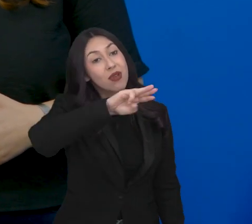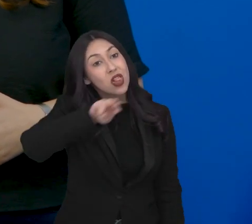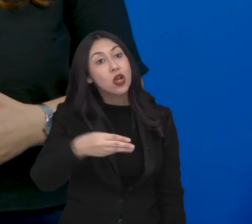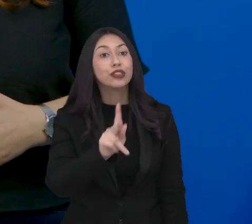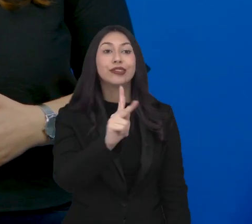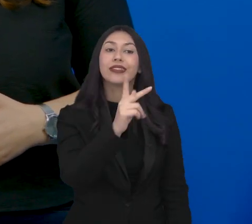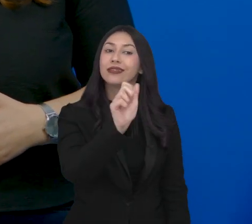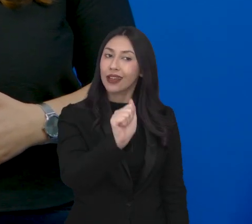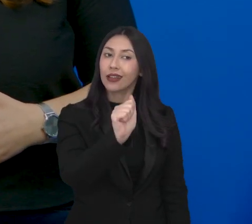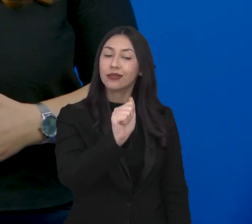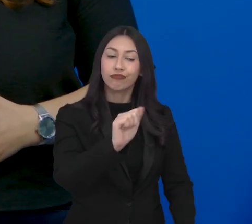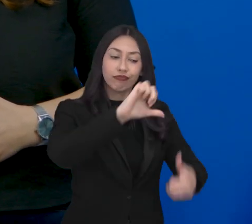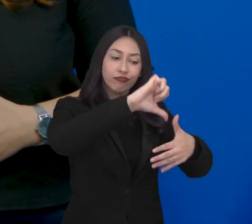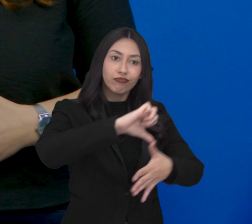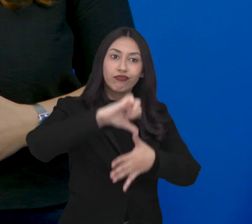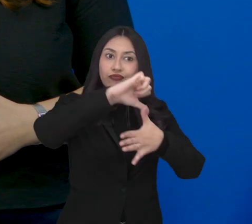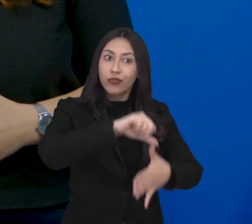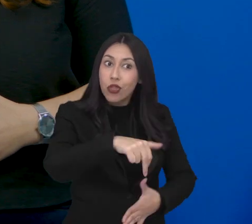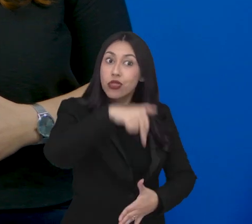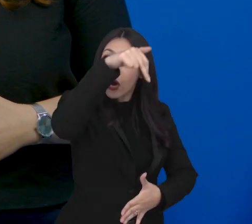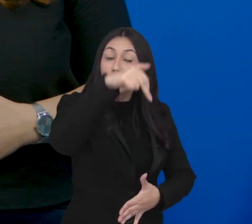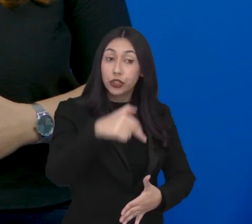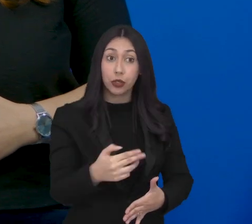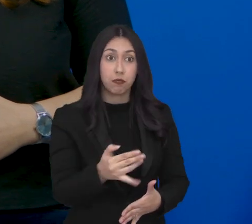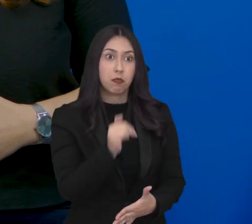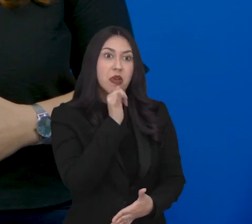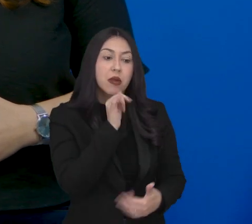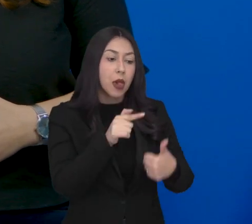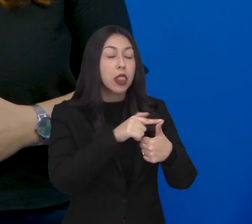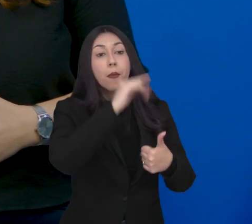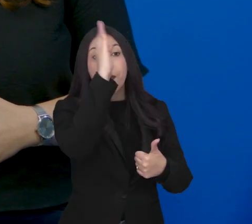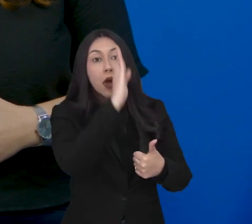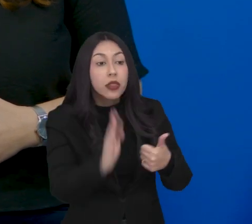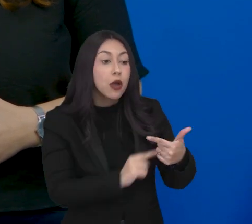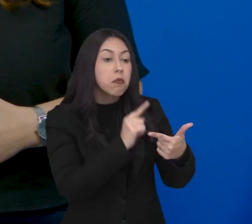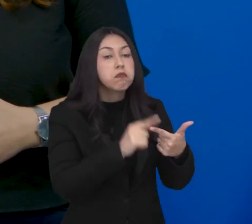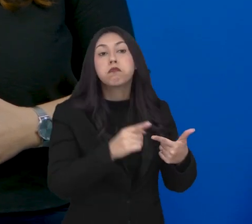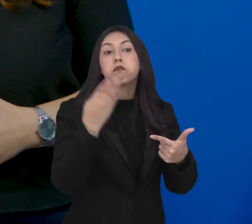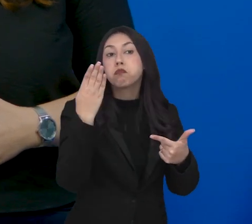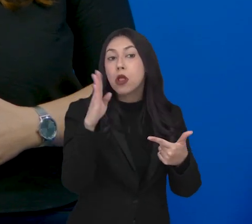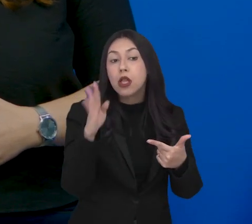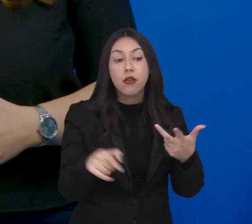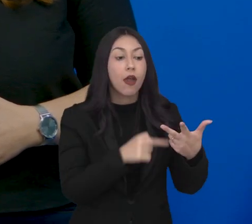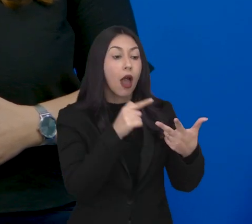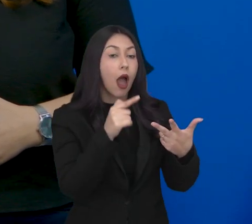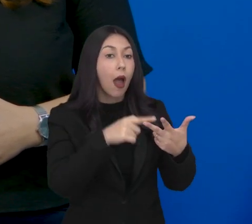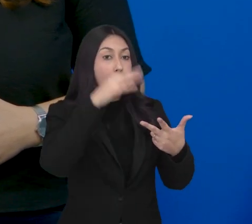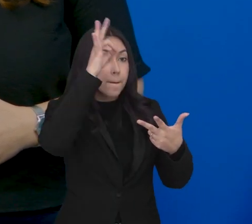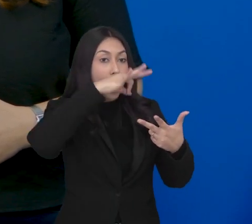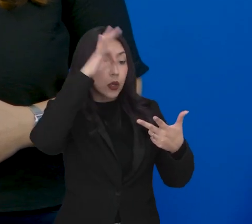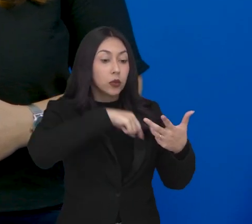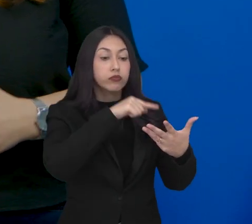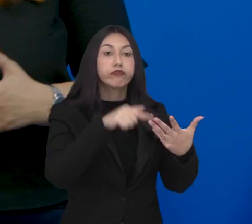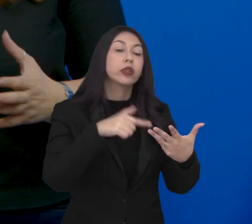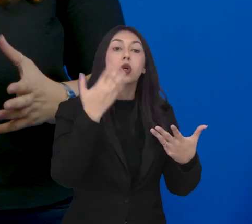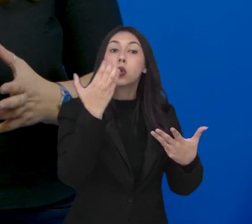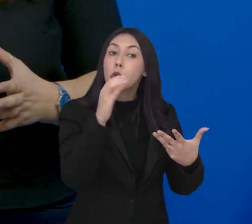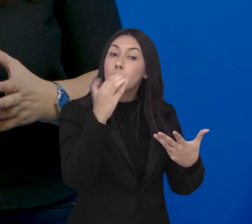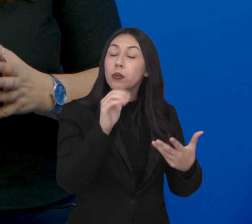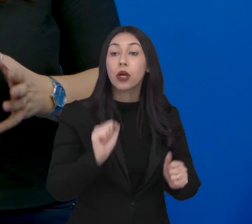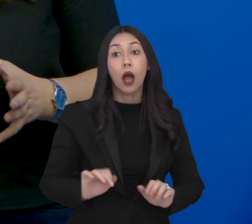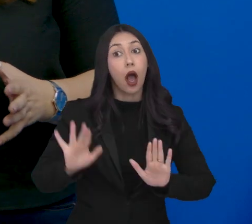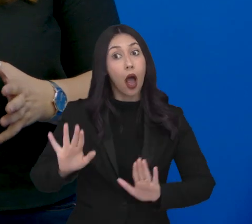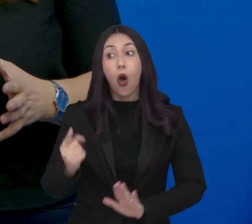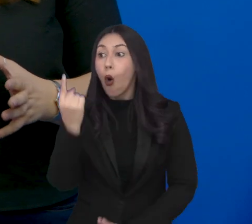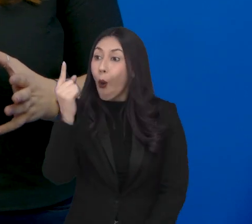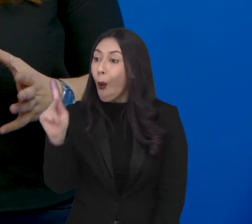de hectares no norte da América do Sul, incluindo países como Brasil, Bolívia, Peru e Colômbia. Lembrando que